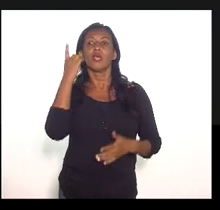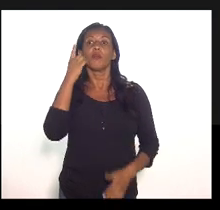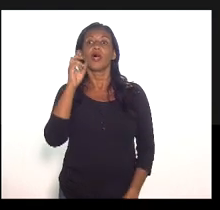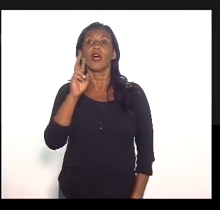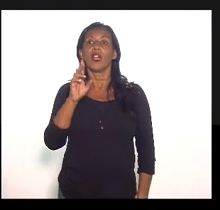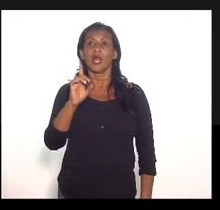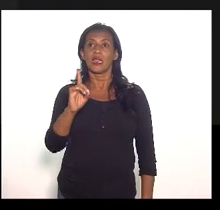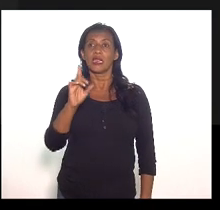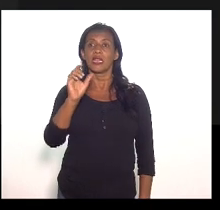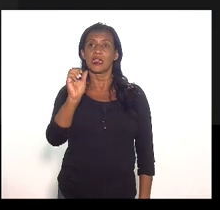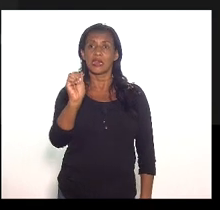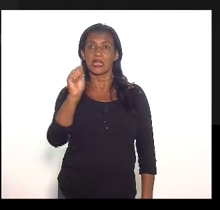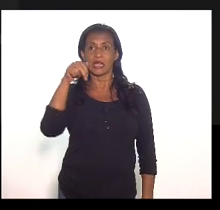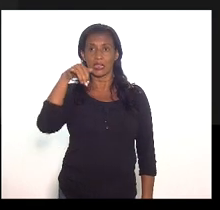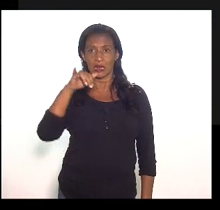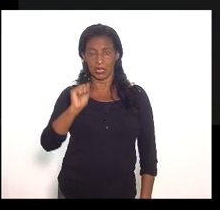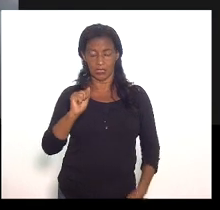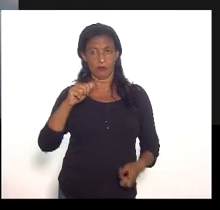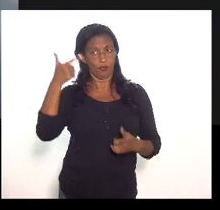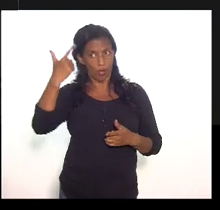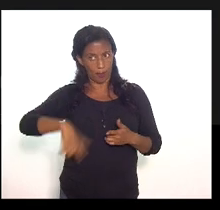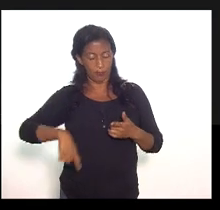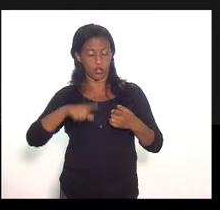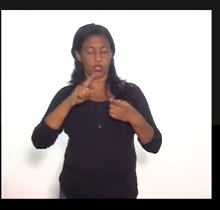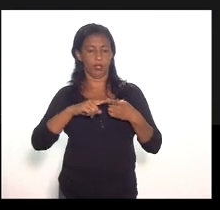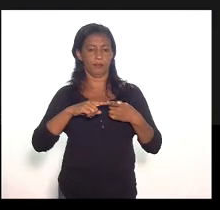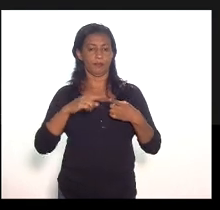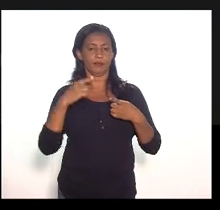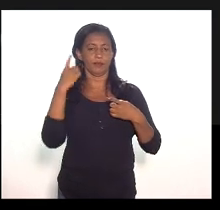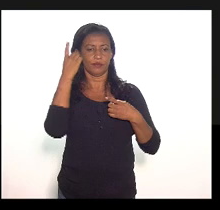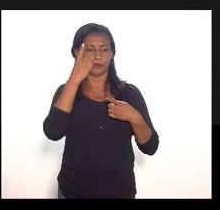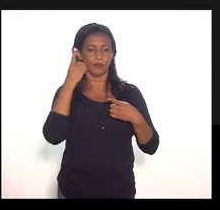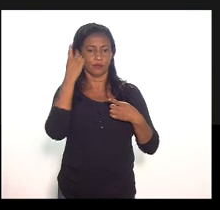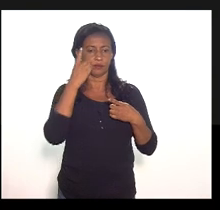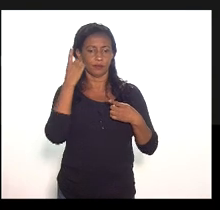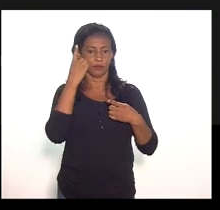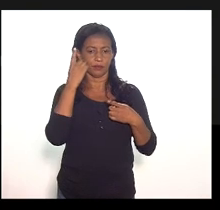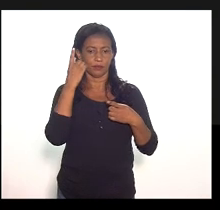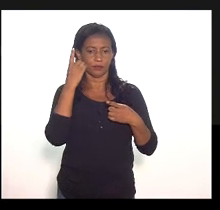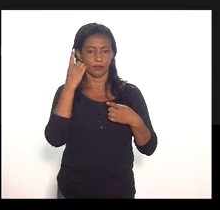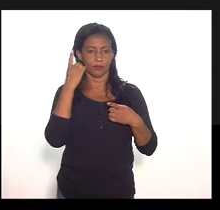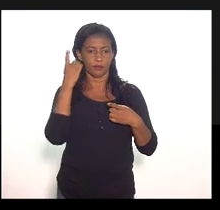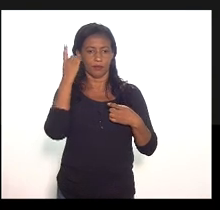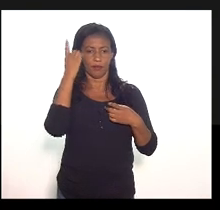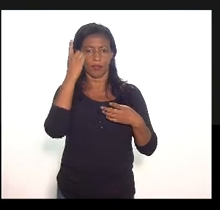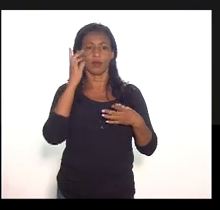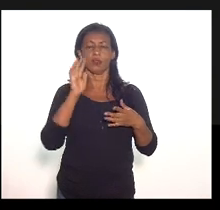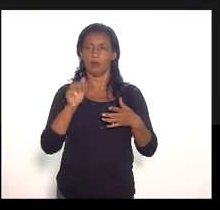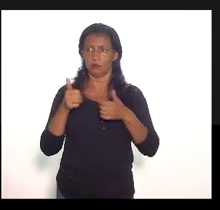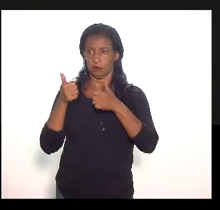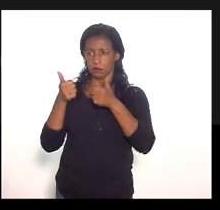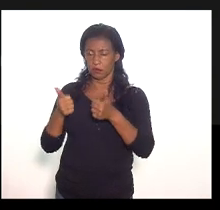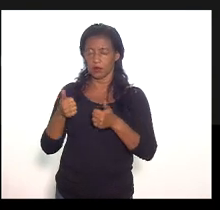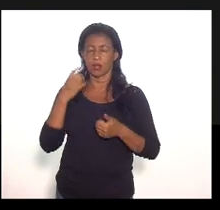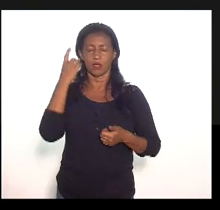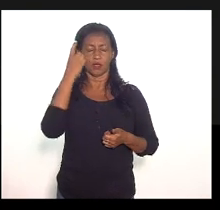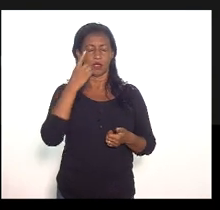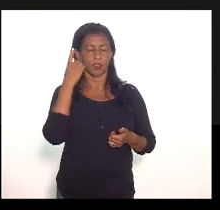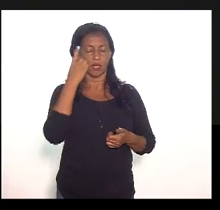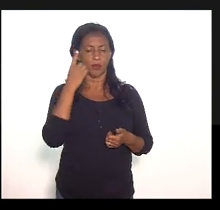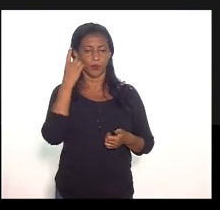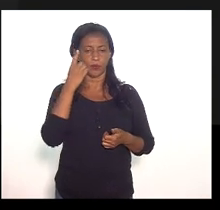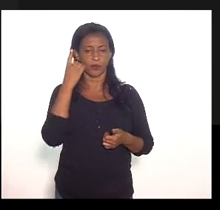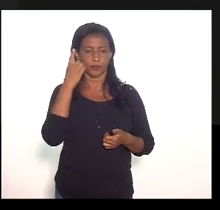Monteiro. Então, vou repetir a lista, deputado. Presidente, enfermeira Rejane, por favor. Então, tá bom, deputada enfermeira